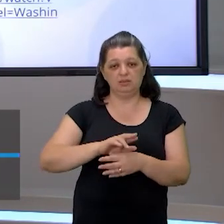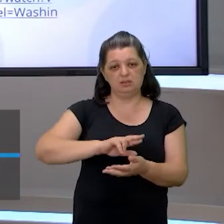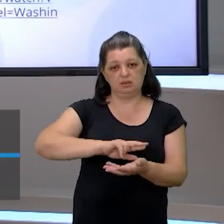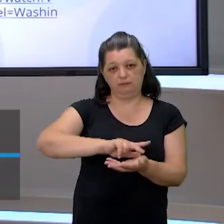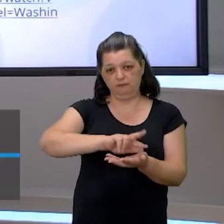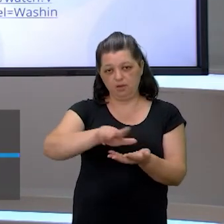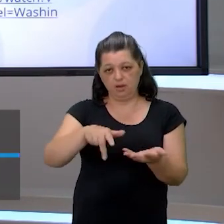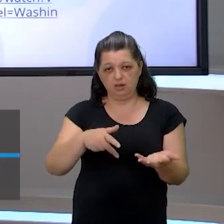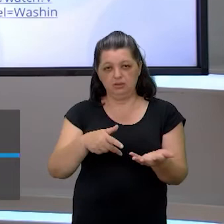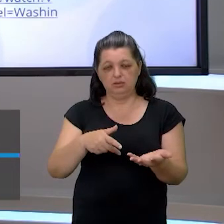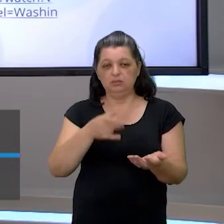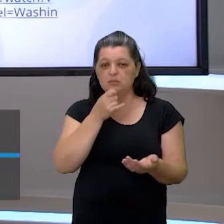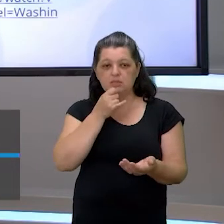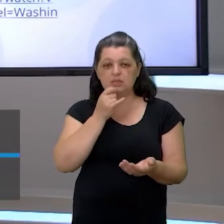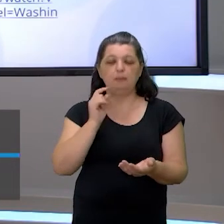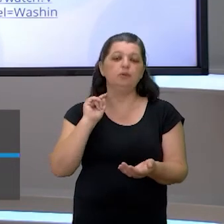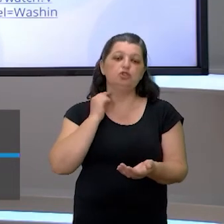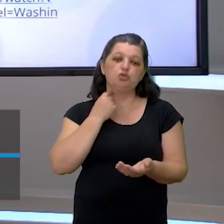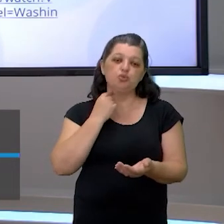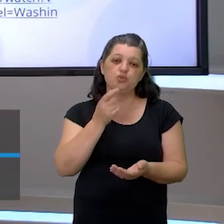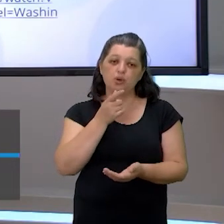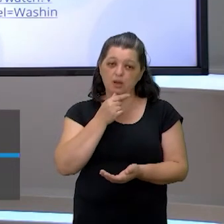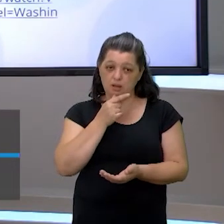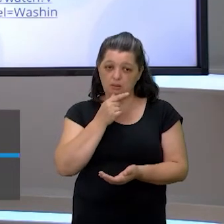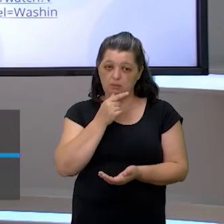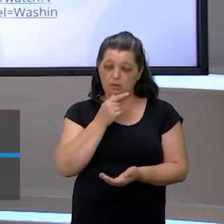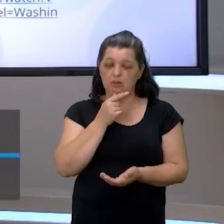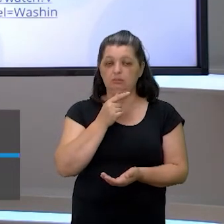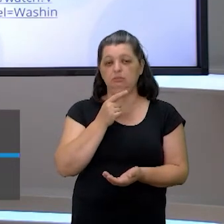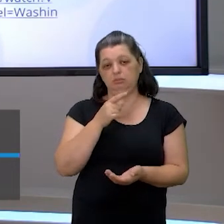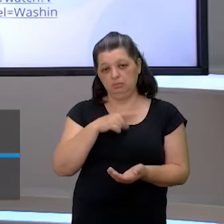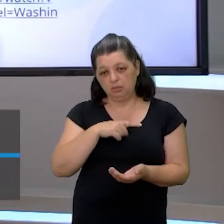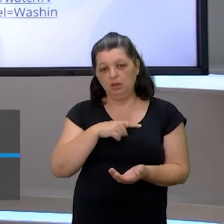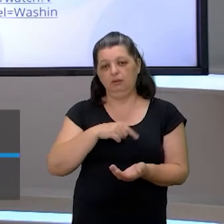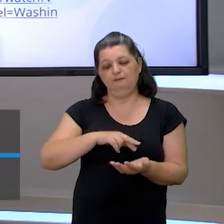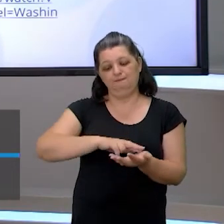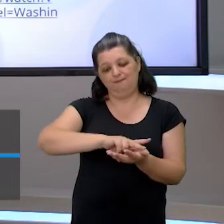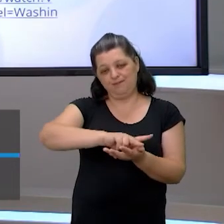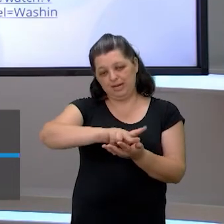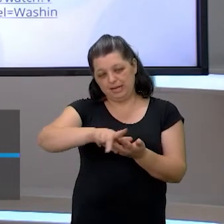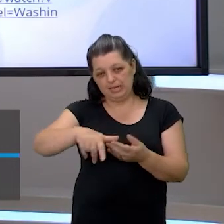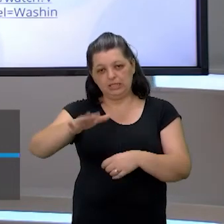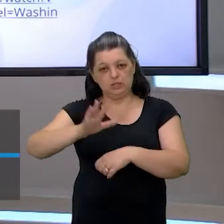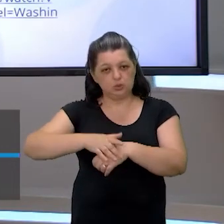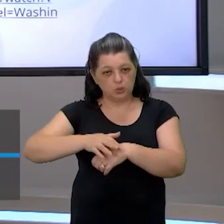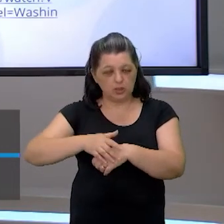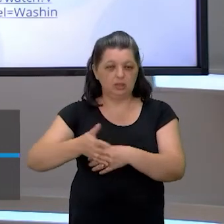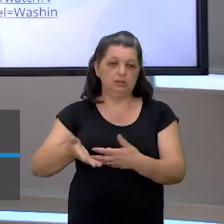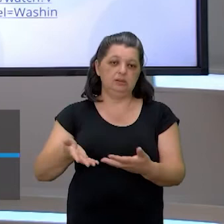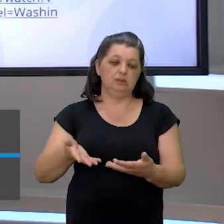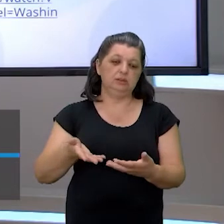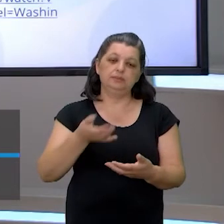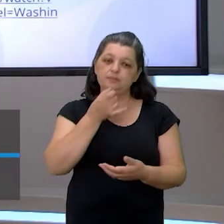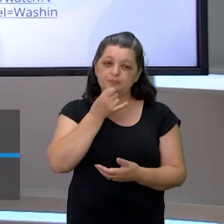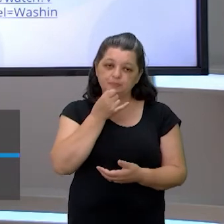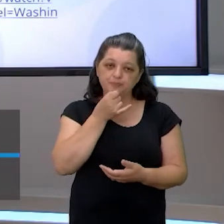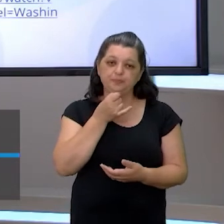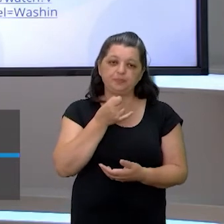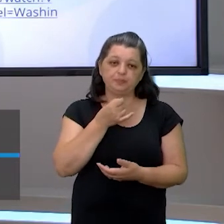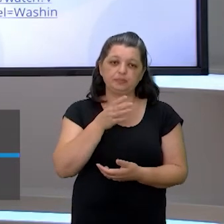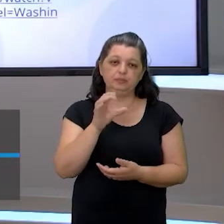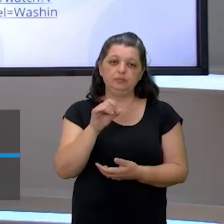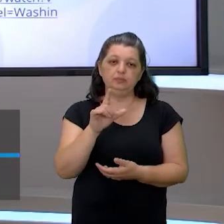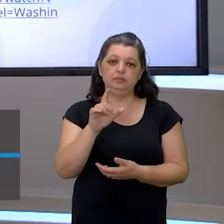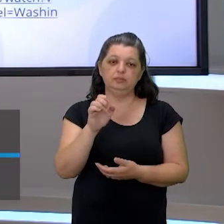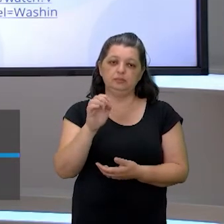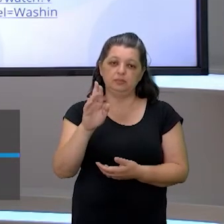exemplo, a poluição da água, eu posso acarretar muitas doenças com isso. Posso acarretar, por exemplo, a cólera,